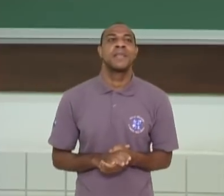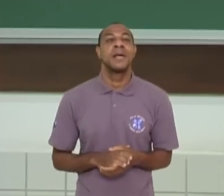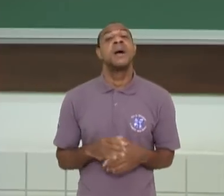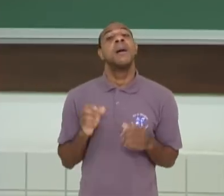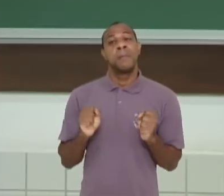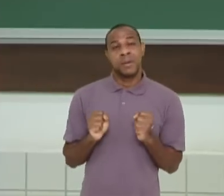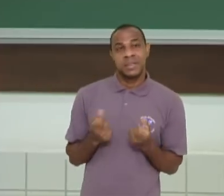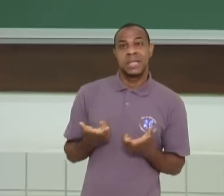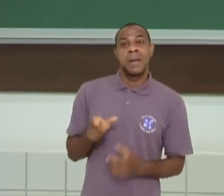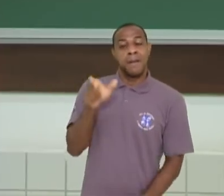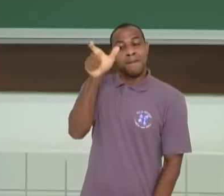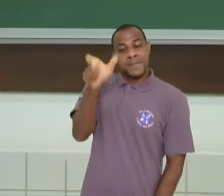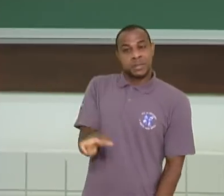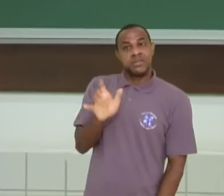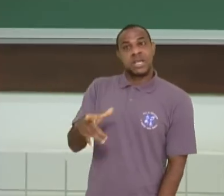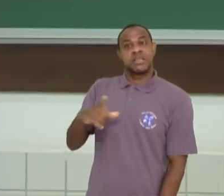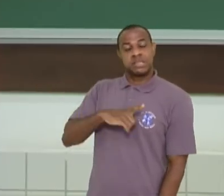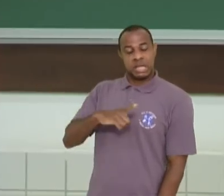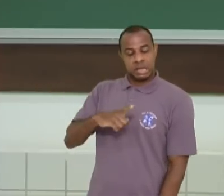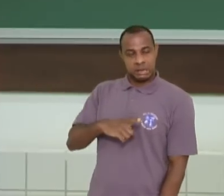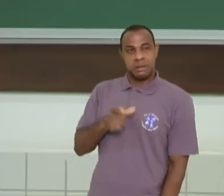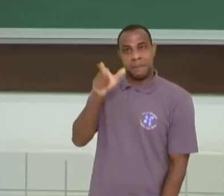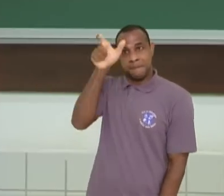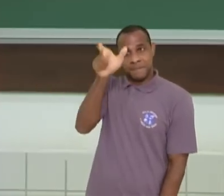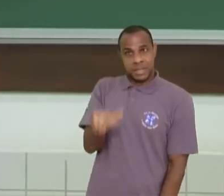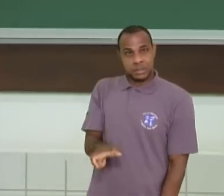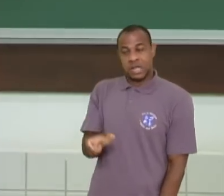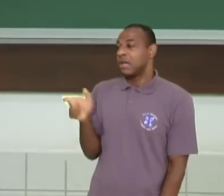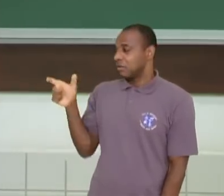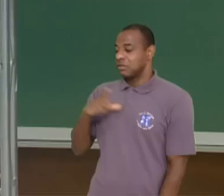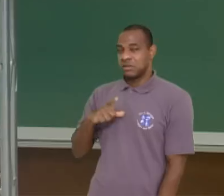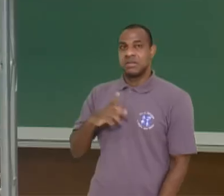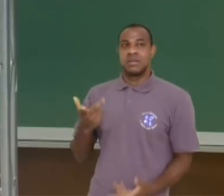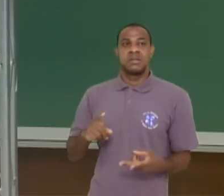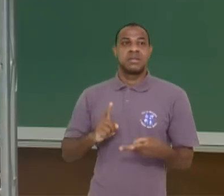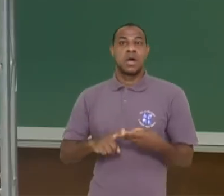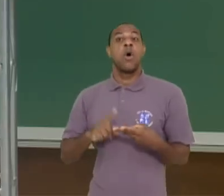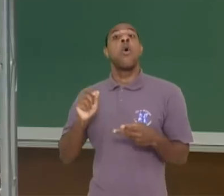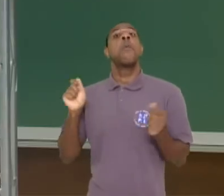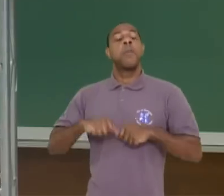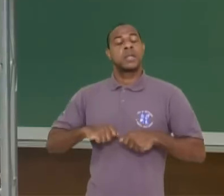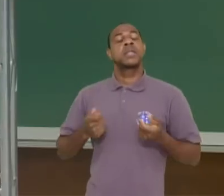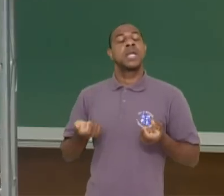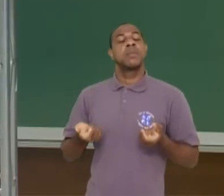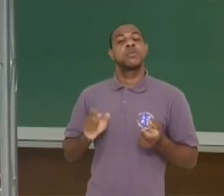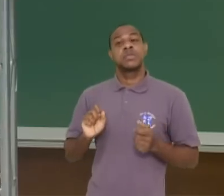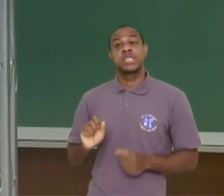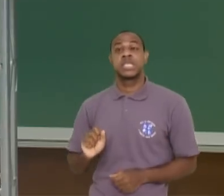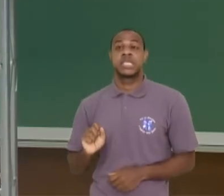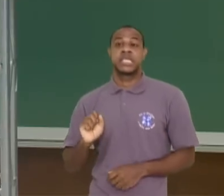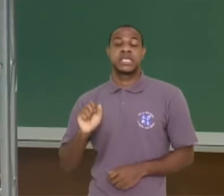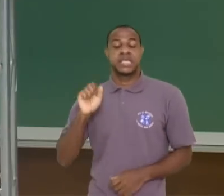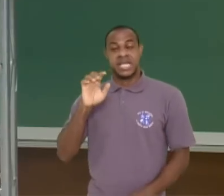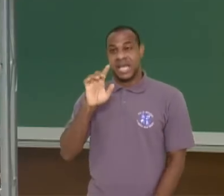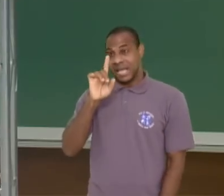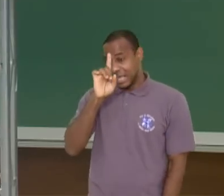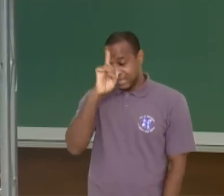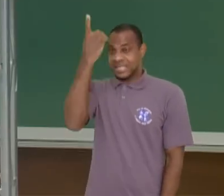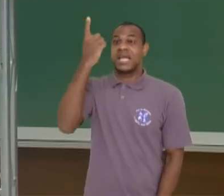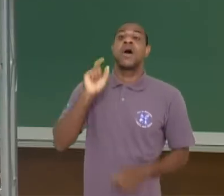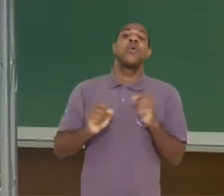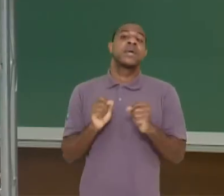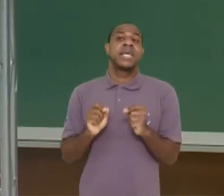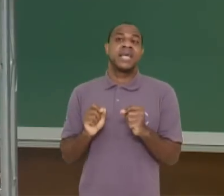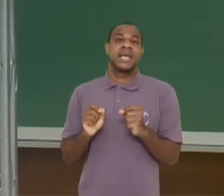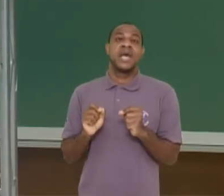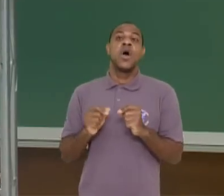ser personagem já existente, realizar a ideia daquele personagem, ou podemos criar movimentos para que o outro reproduza, né? Então,